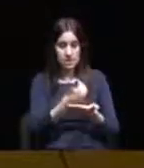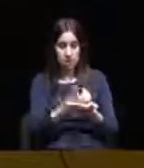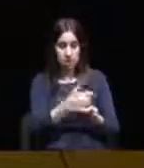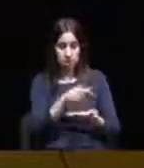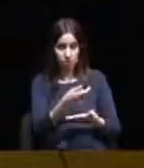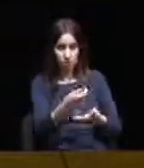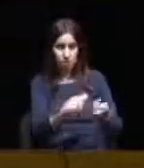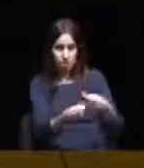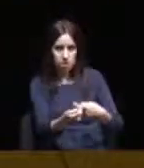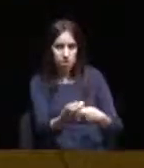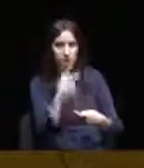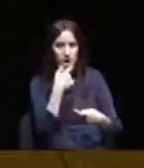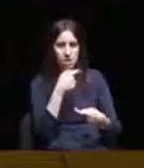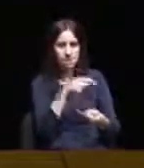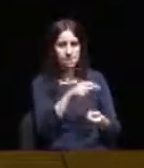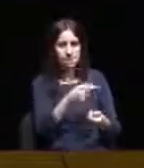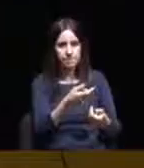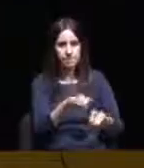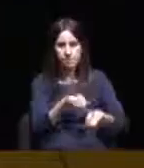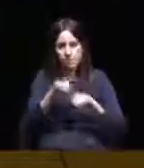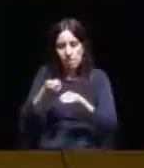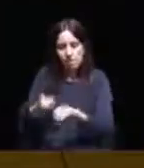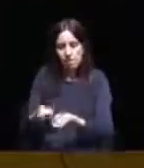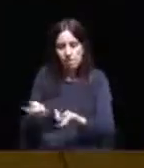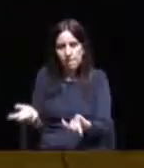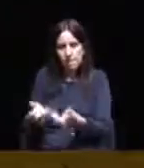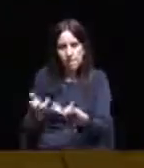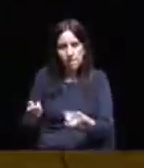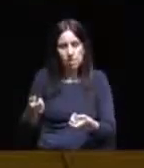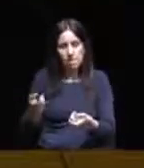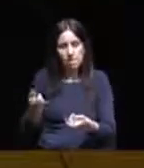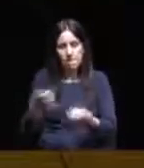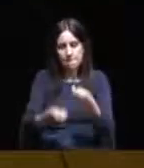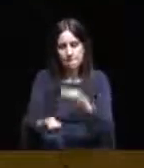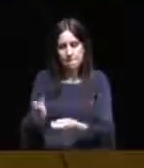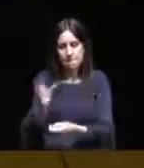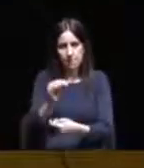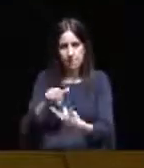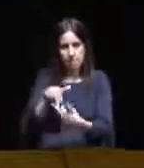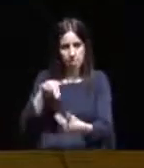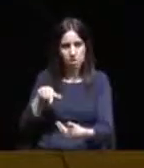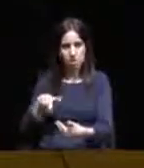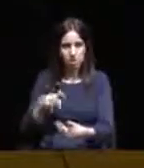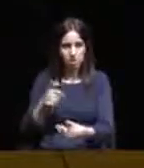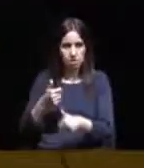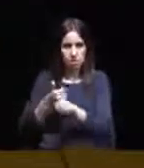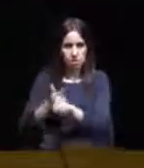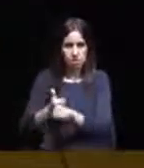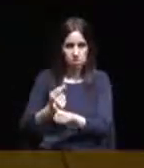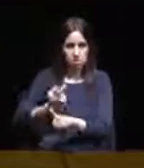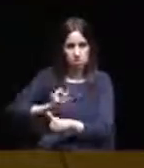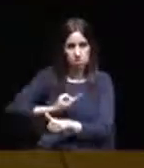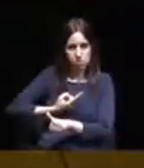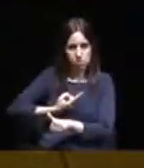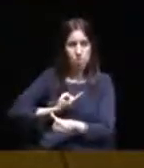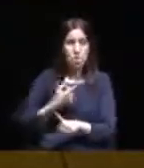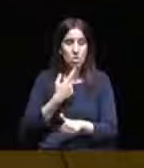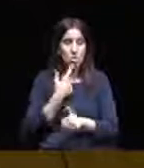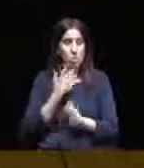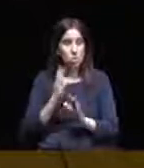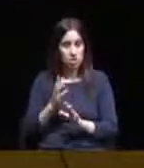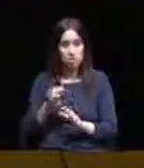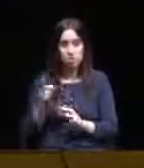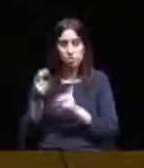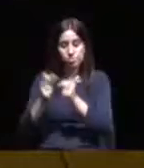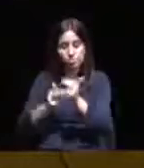gerada por esta alienação vai servir para reforçar a capacidade de investimento da Câmara no cumprimento das suas obrigações, ou